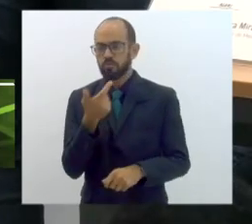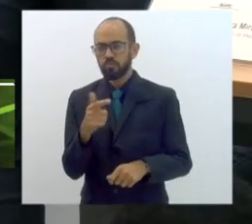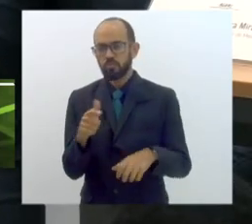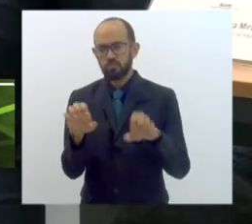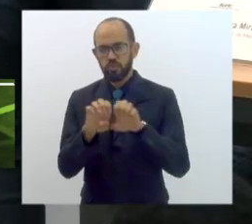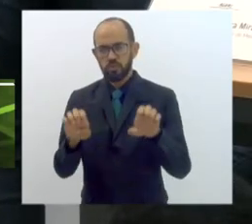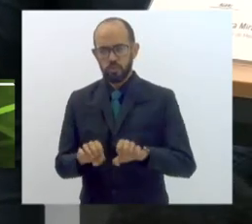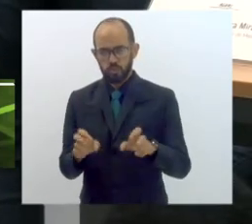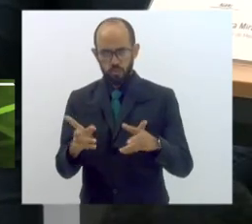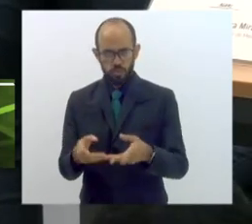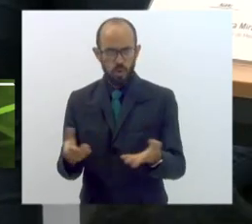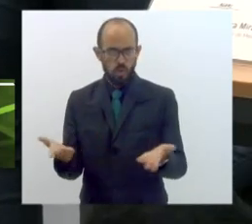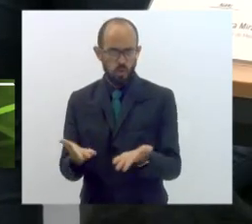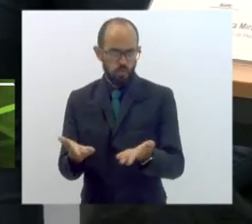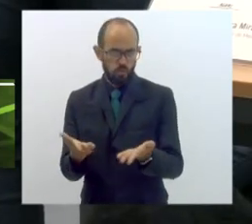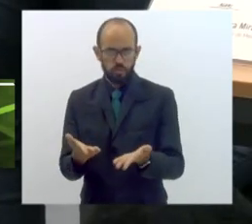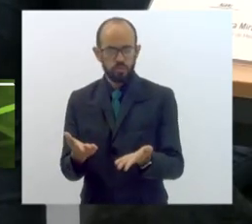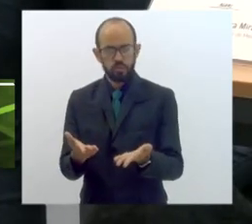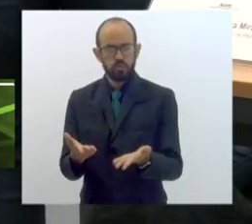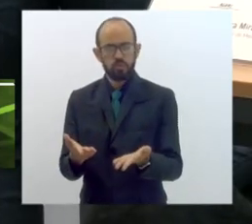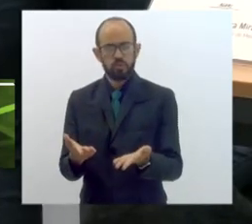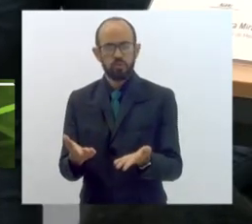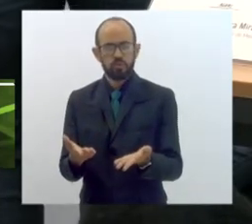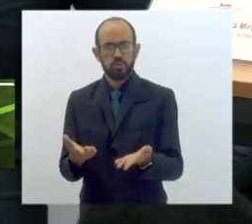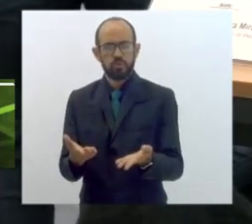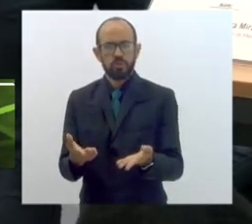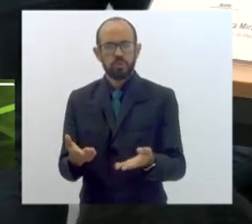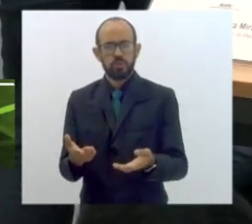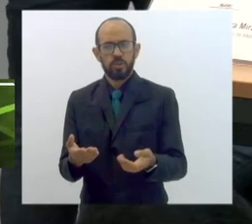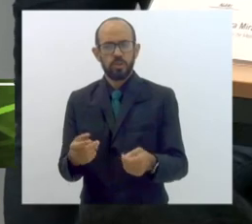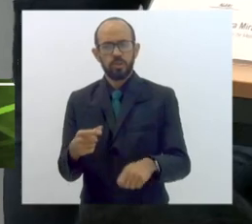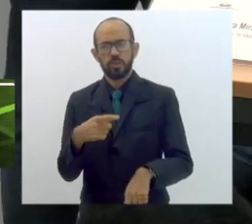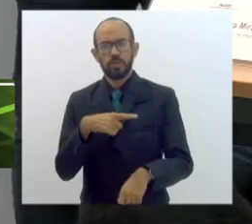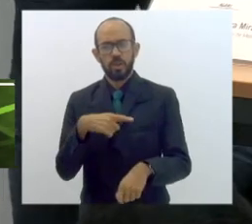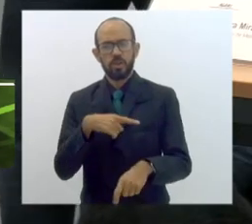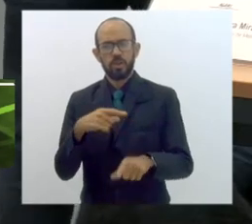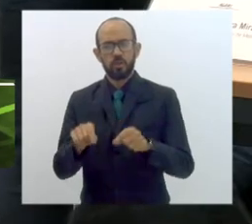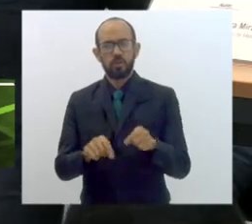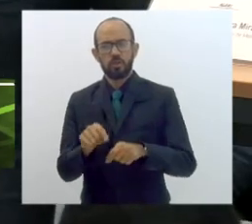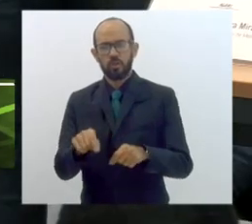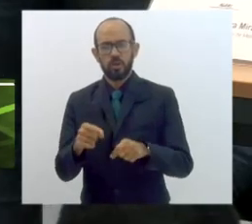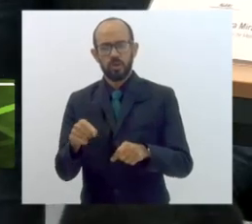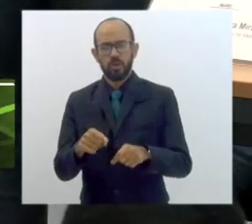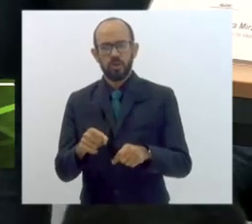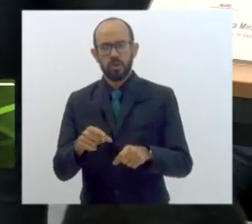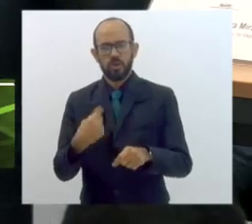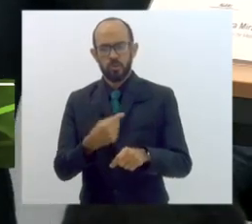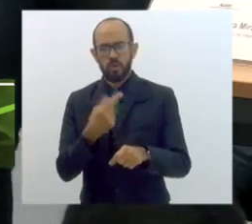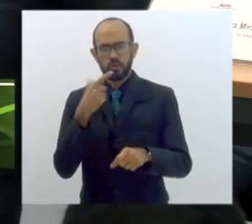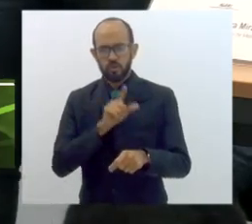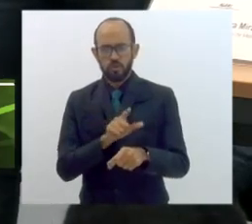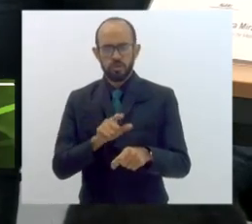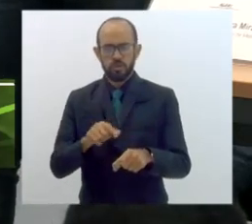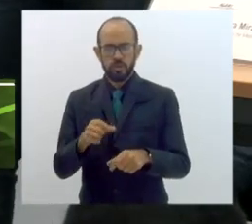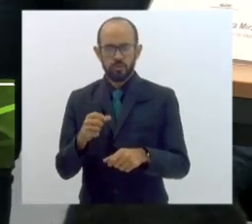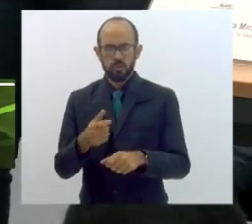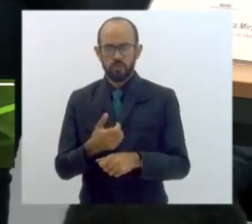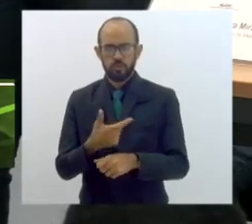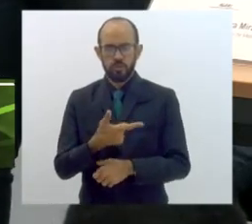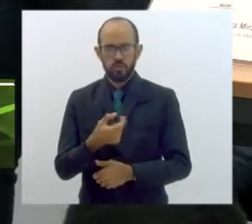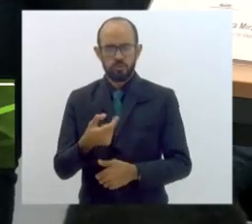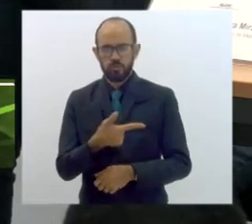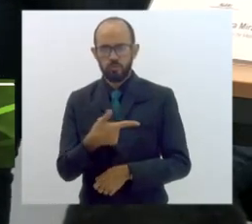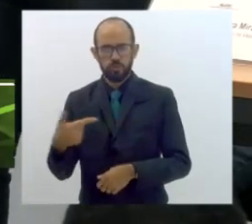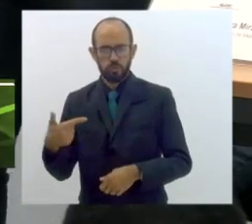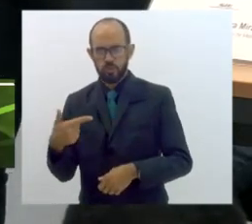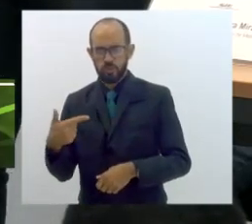que ele existe hoje. Hoje ele está com... A gente conseguiu, esse ano, dentro desse